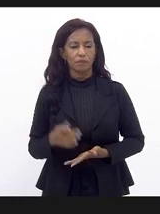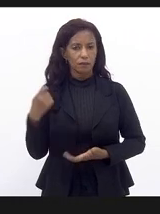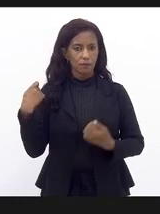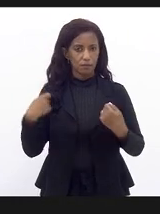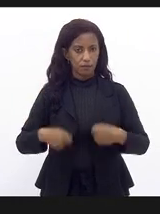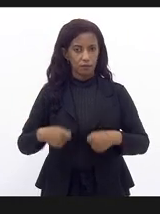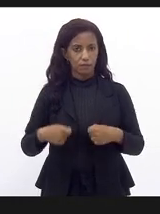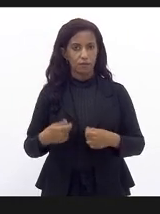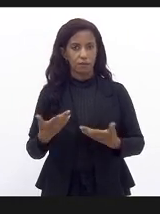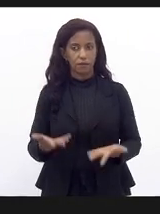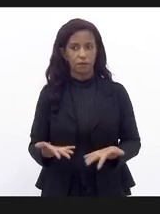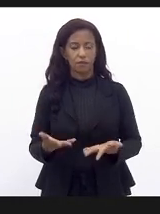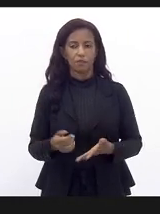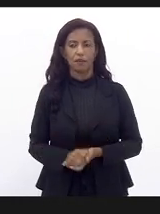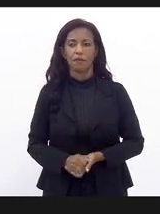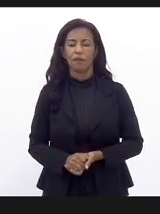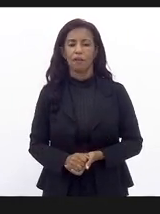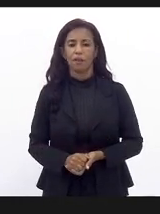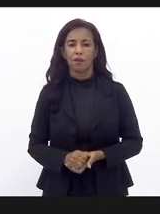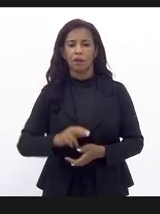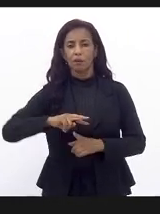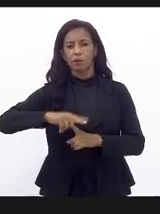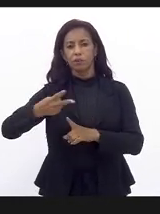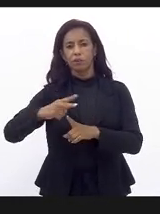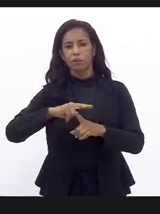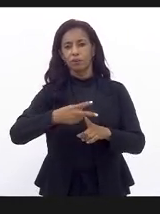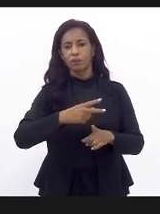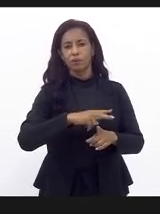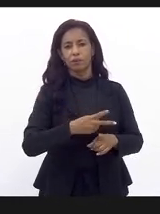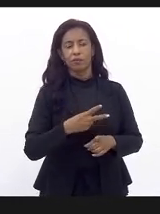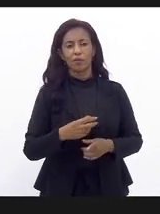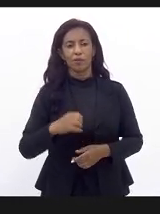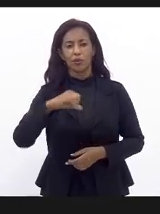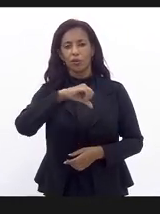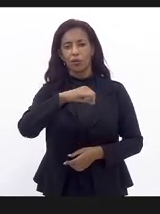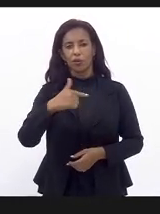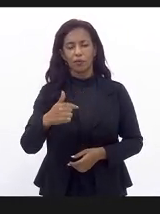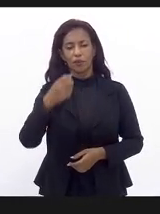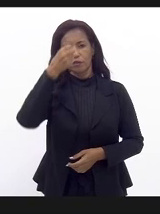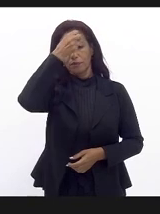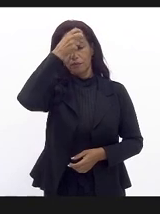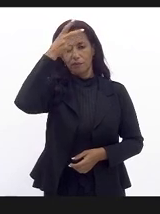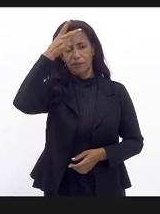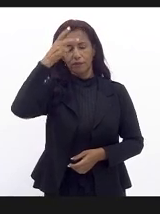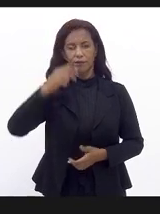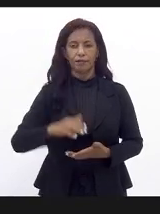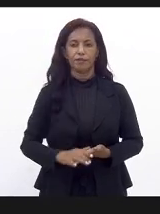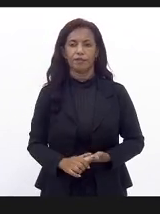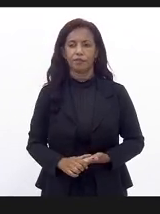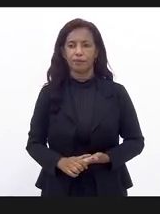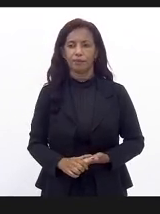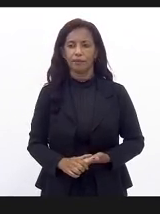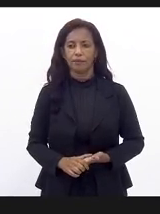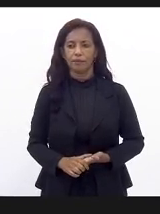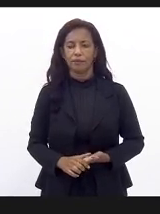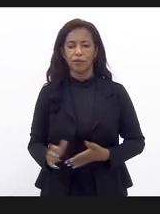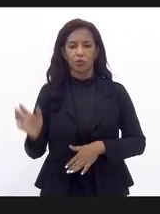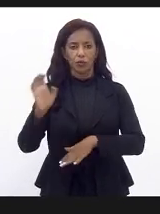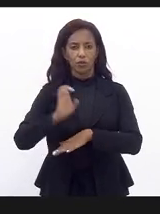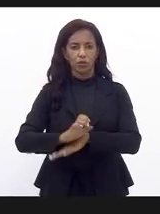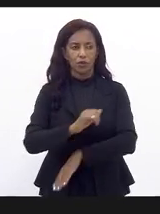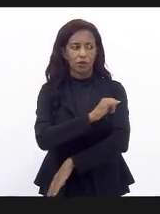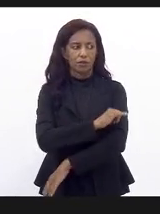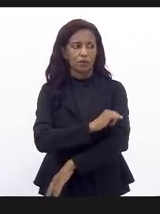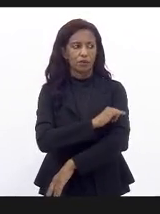ser, né, replicado aí nos 92 municípios, nos demais municípios do estado do